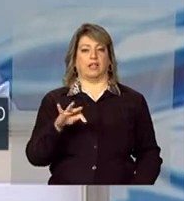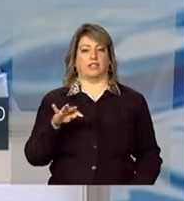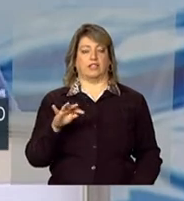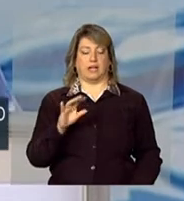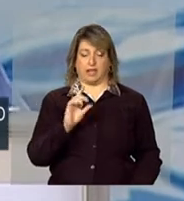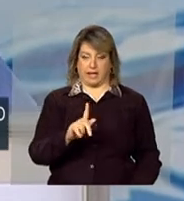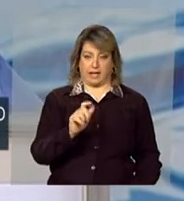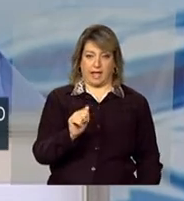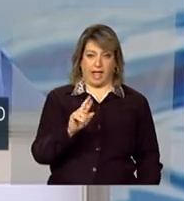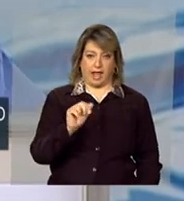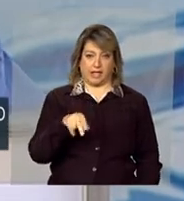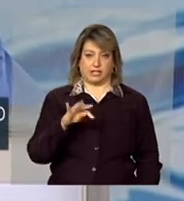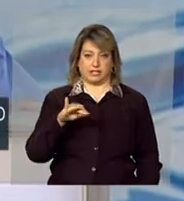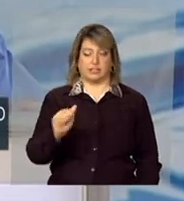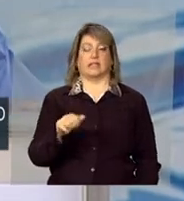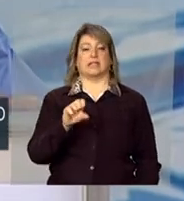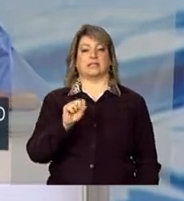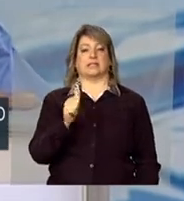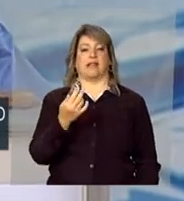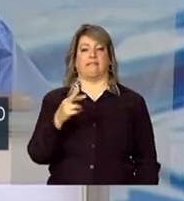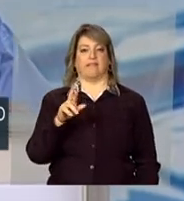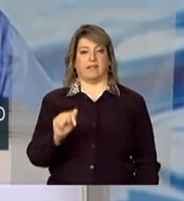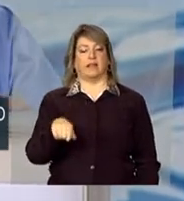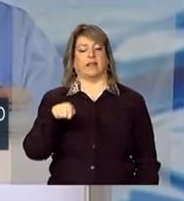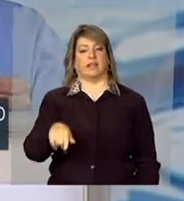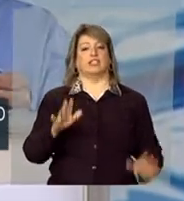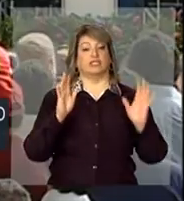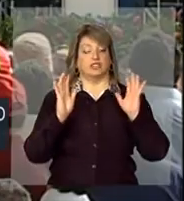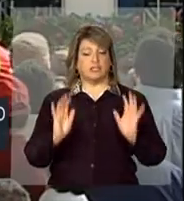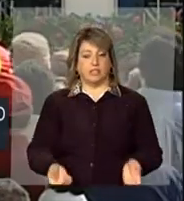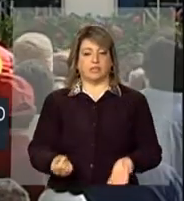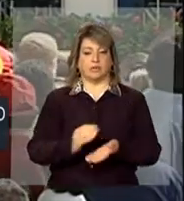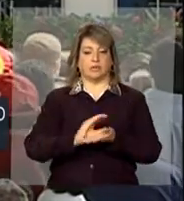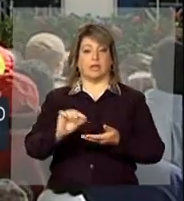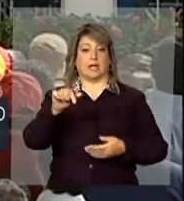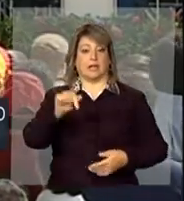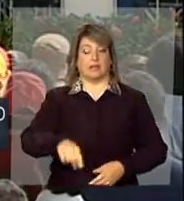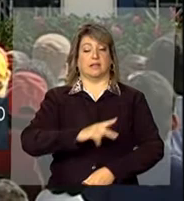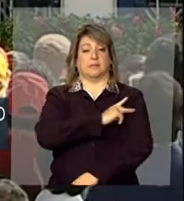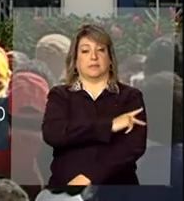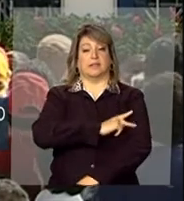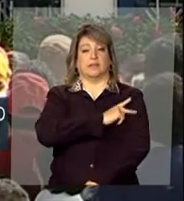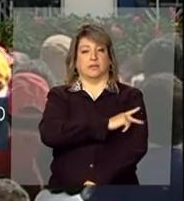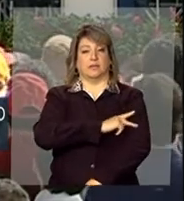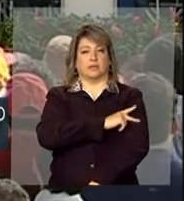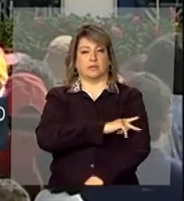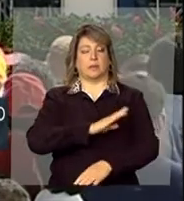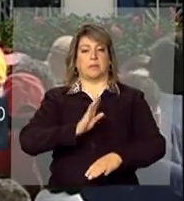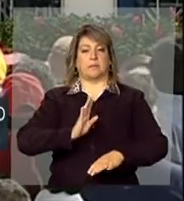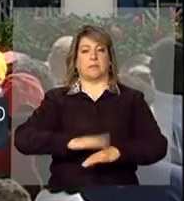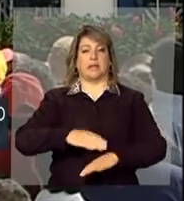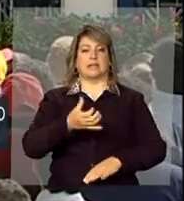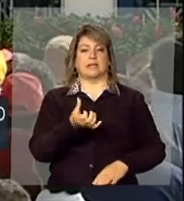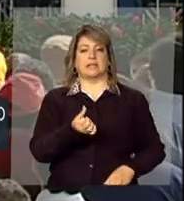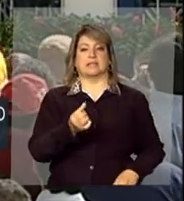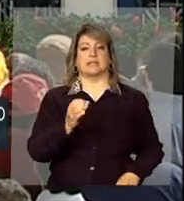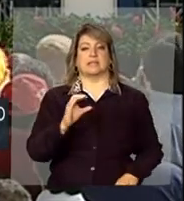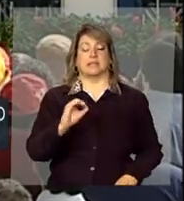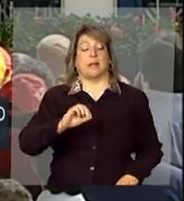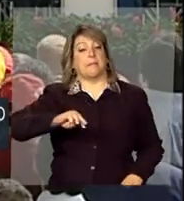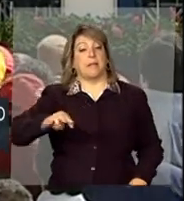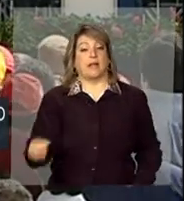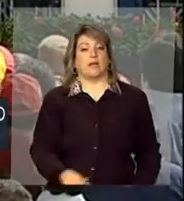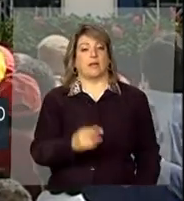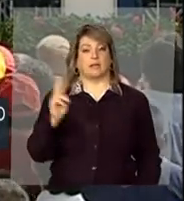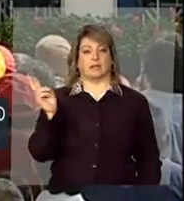o Garantia Safra já desembolsou aqui no Piauí mais de 60 milhões